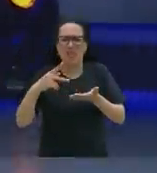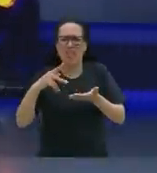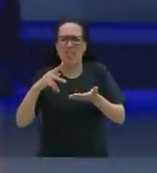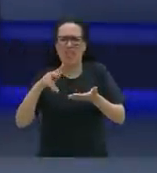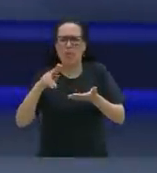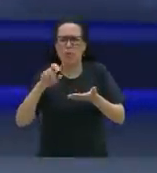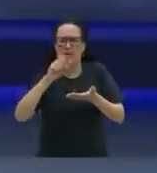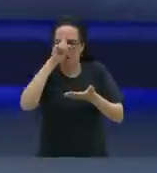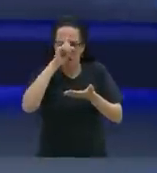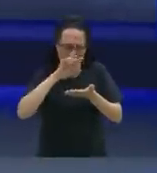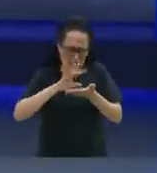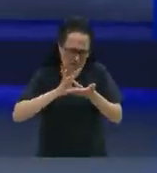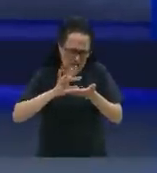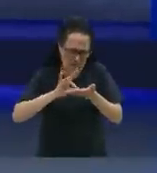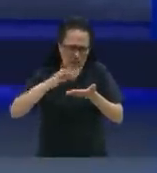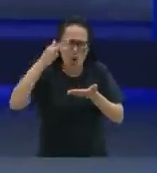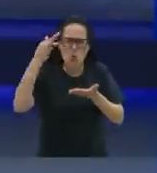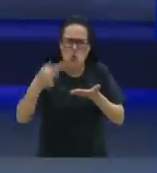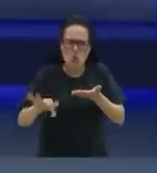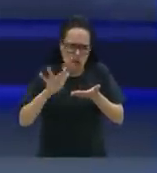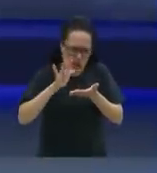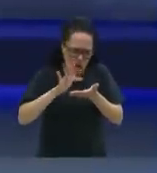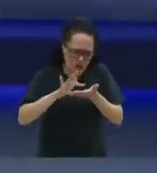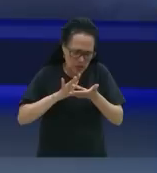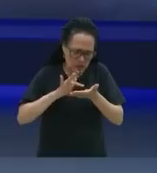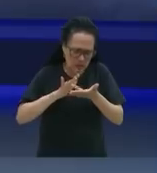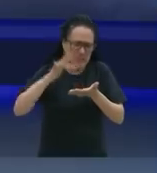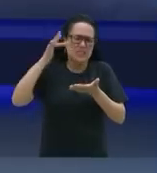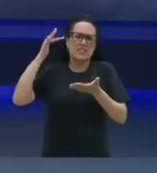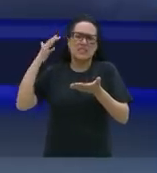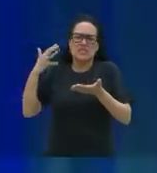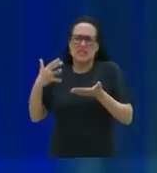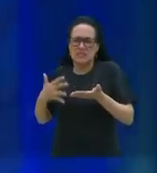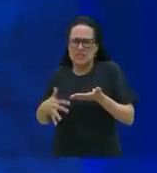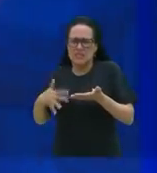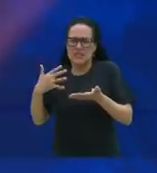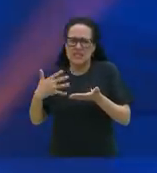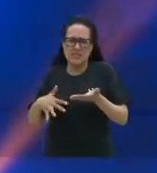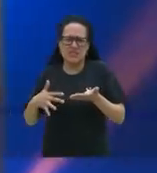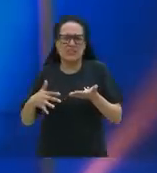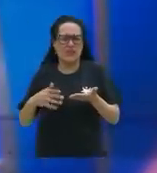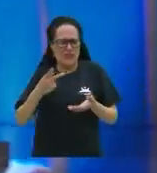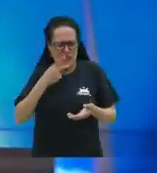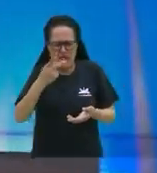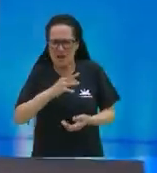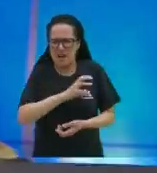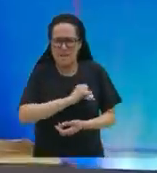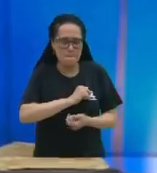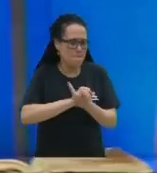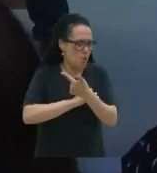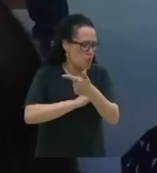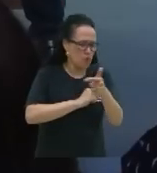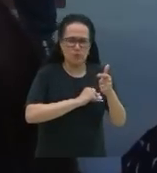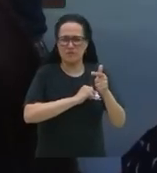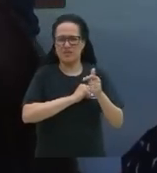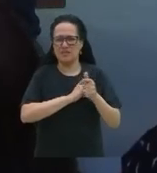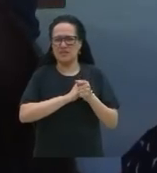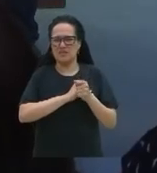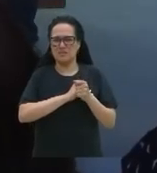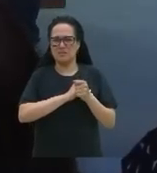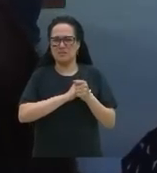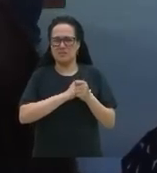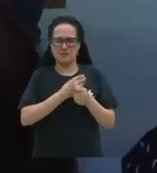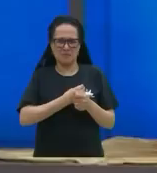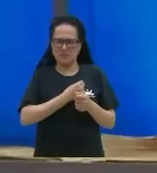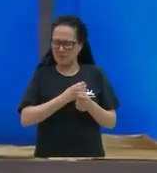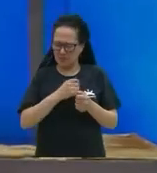toca com o dedo na ferida, fala sem amor, se dirige sem amor, a pessoa vai ao contrário, ficar com raiva